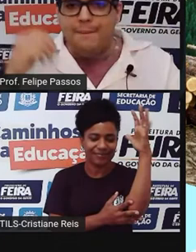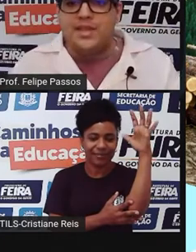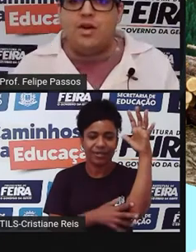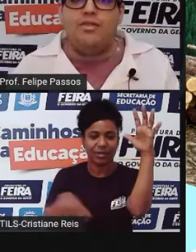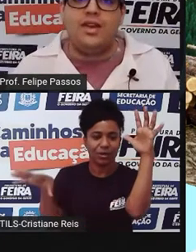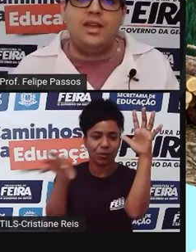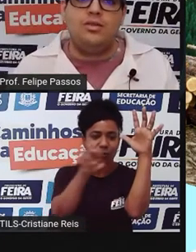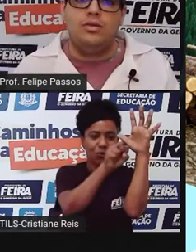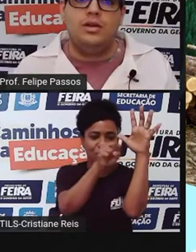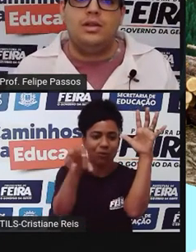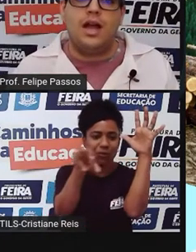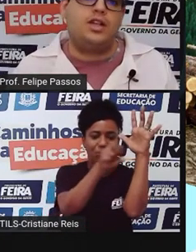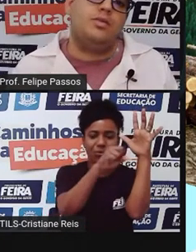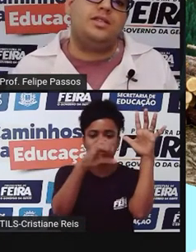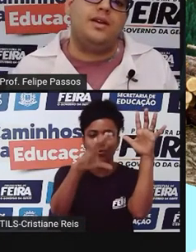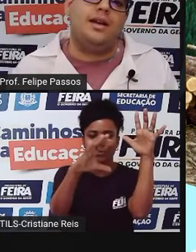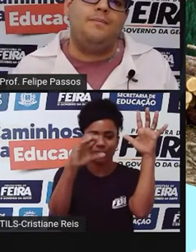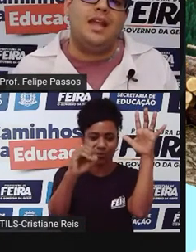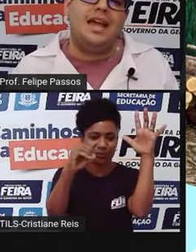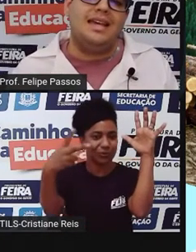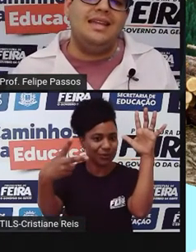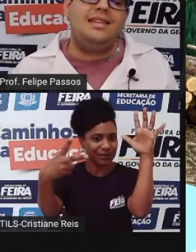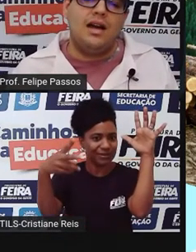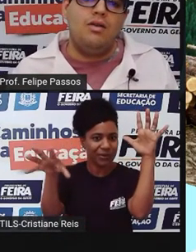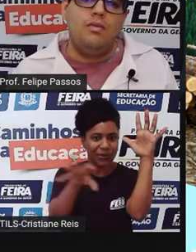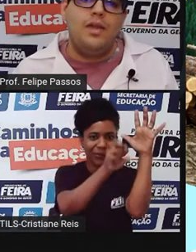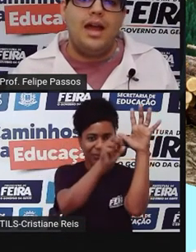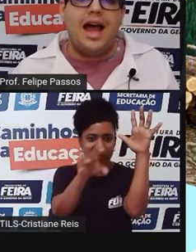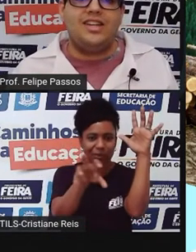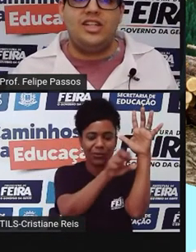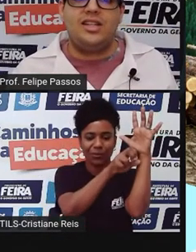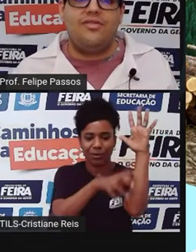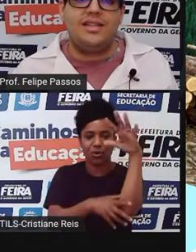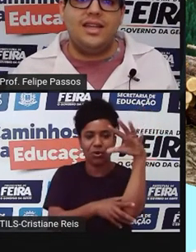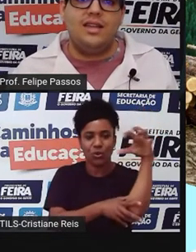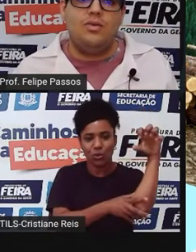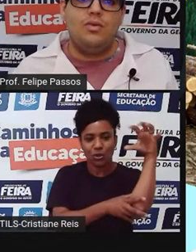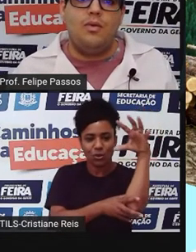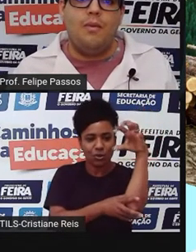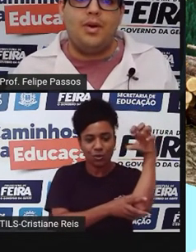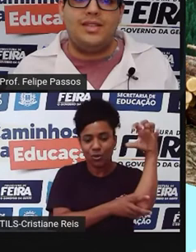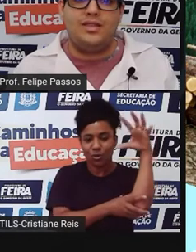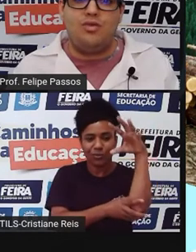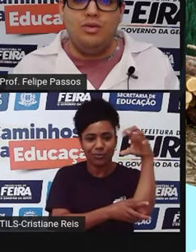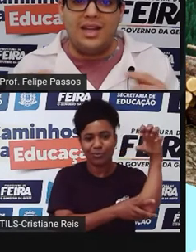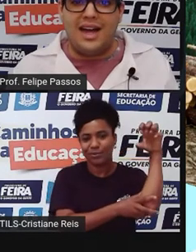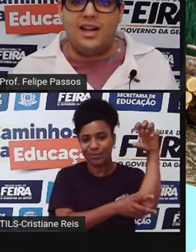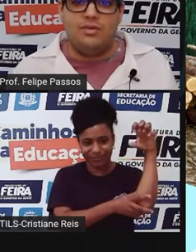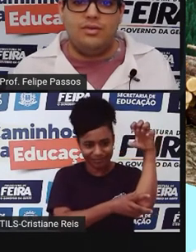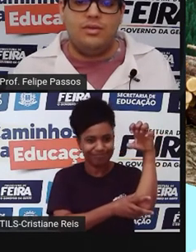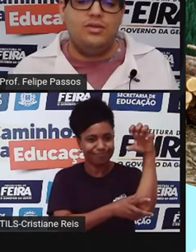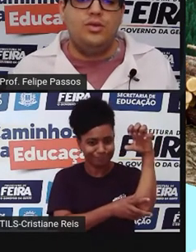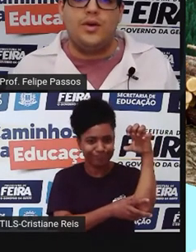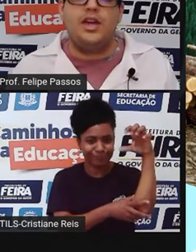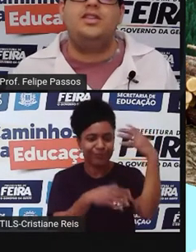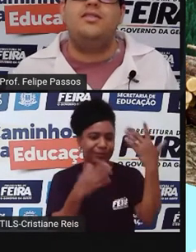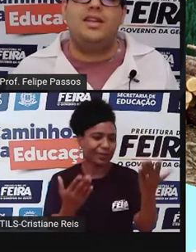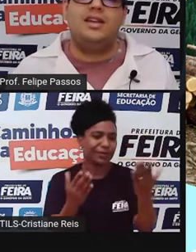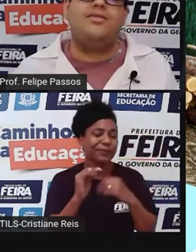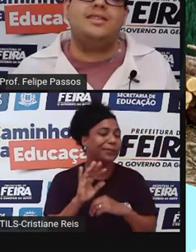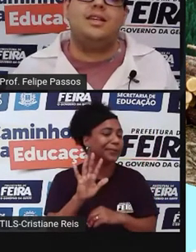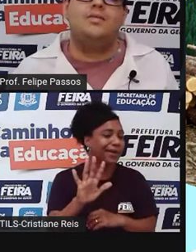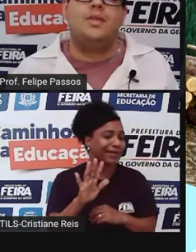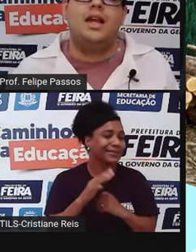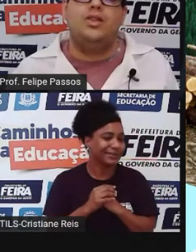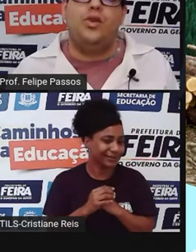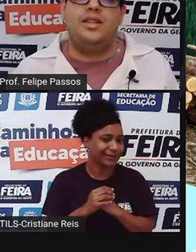ó, absorvendo da atmosfera. Então, a gente está fazendo um processo contrário do que a gente deveria